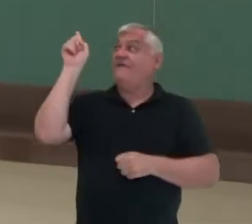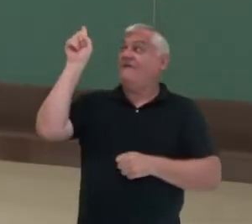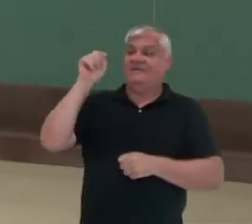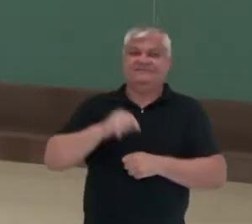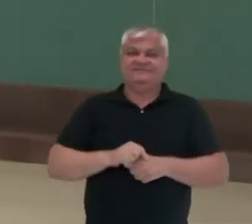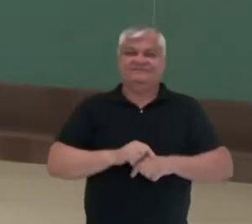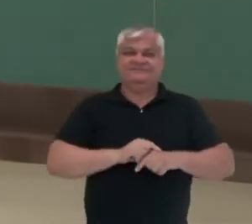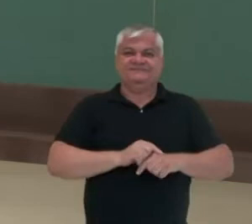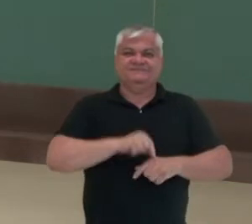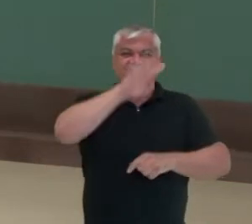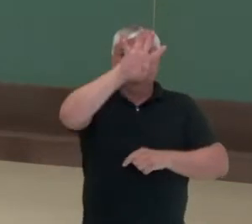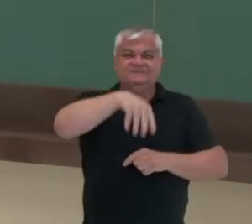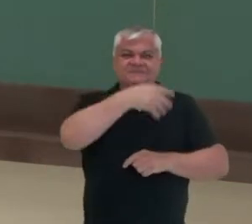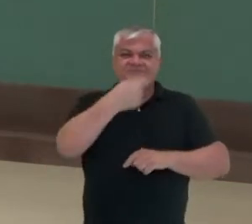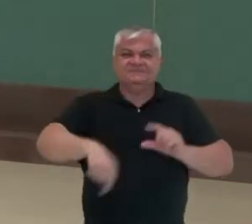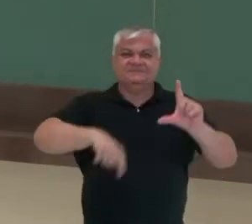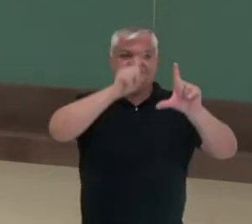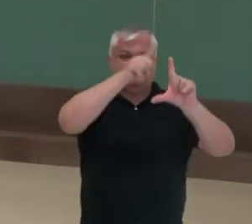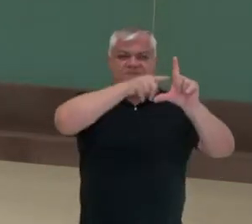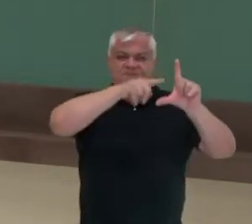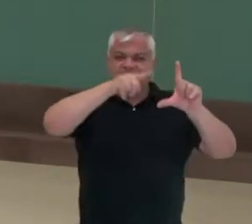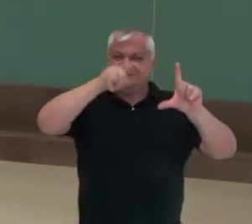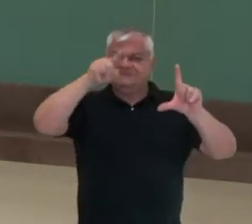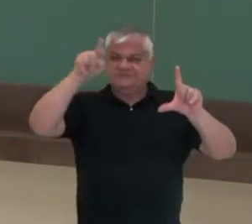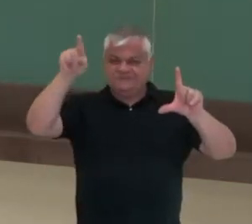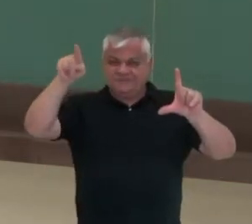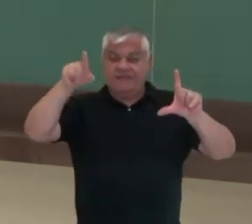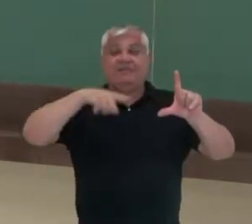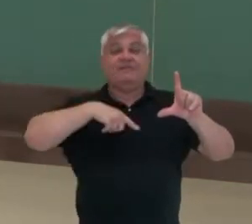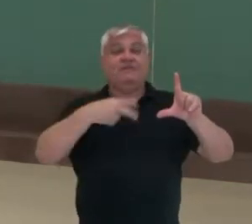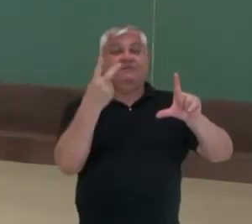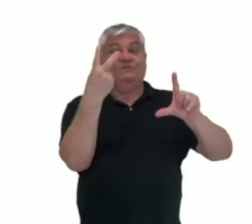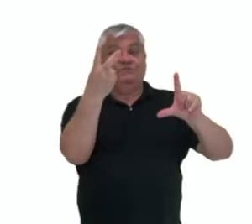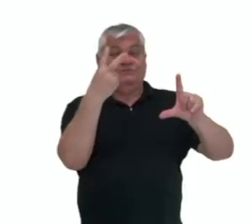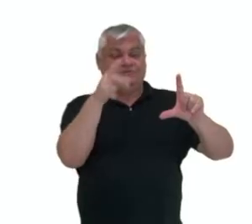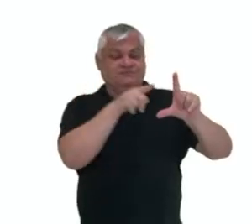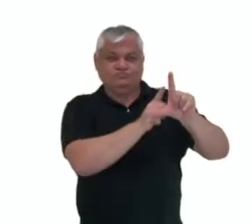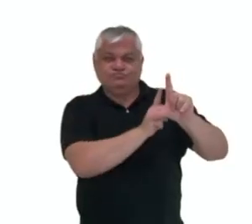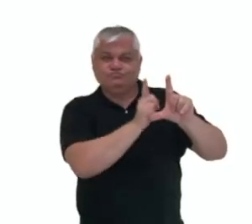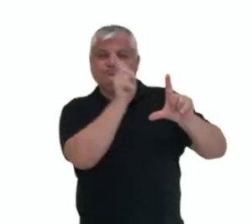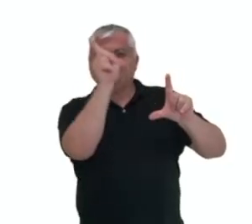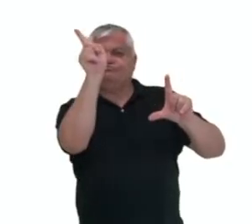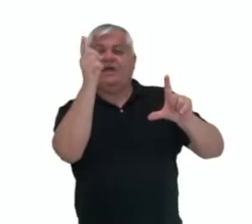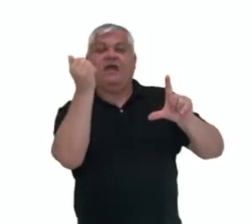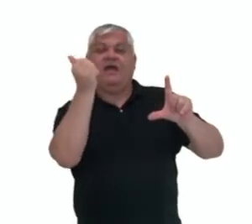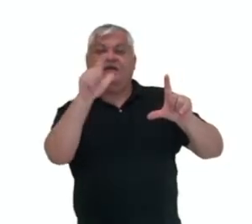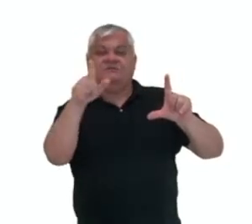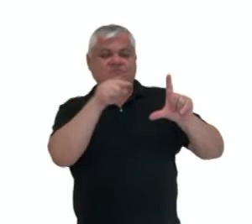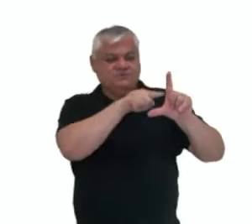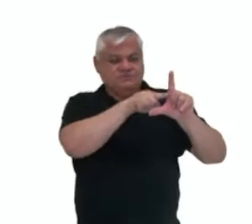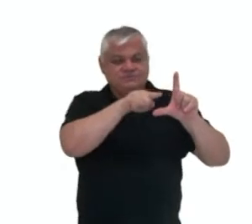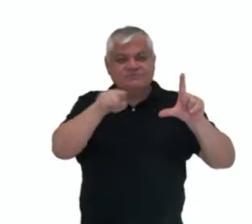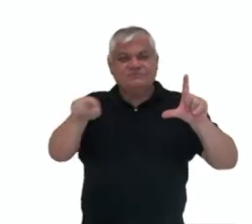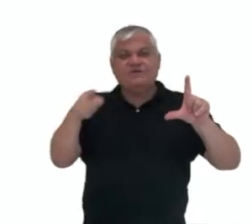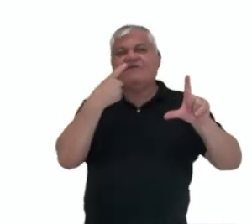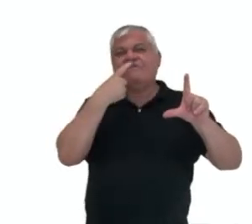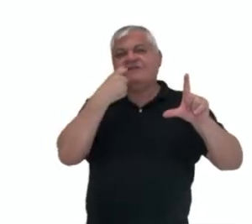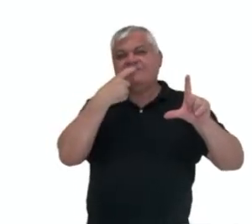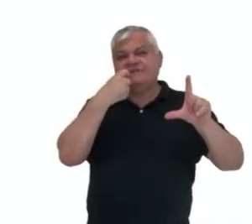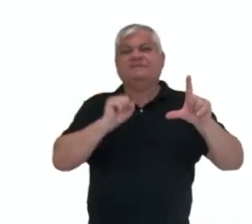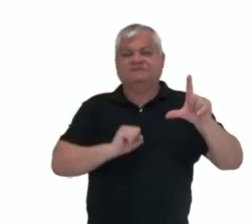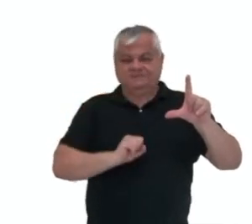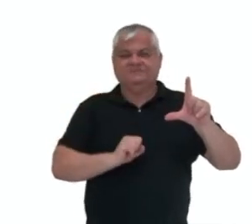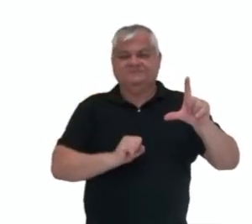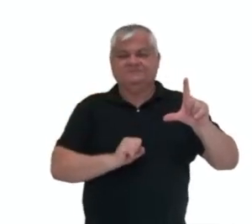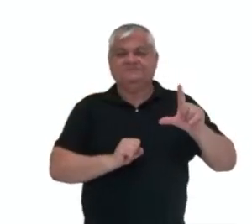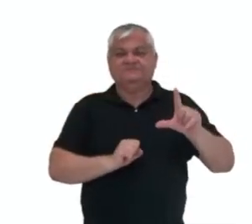só, né? Então, tá ali o gráfico, tá vendo que temos duas linhas, né? Uma azul ali, outra mais puxada ali pro vermelhinho, né?